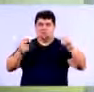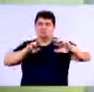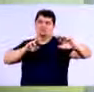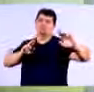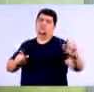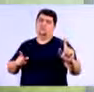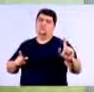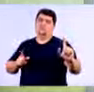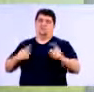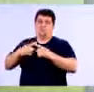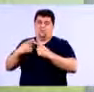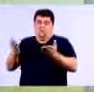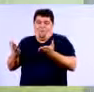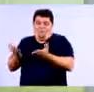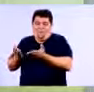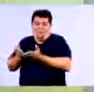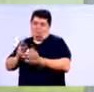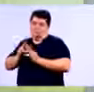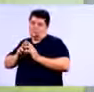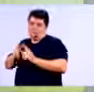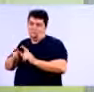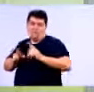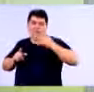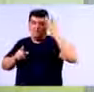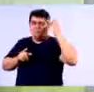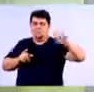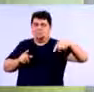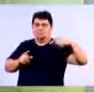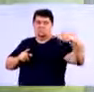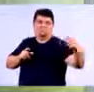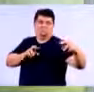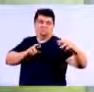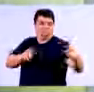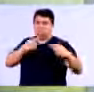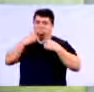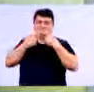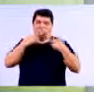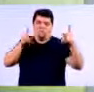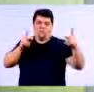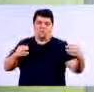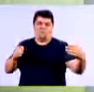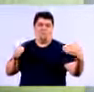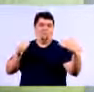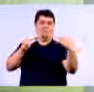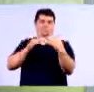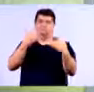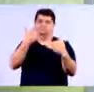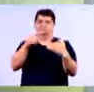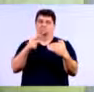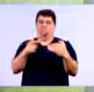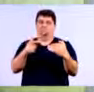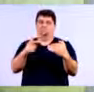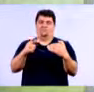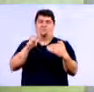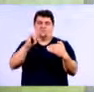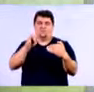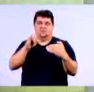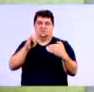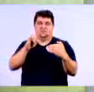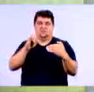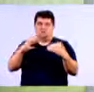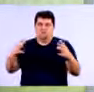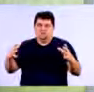não entra no mesmo certificado. Serão certificados distintos. Só vai entrar no mesmo certificado se a gente fizer a